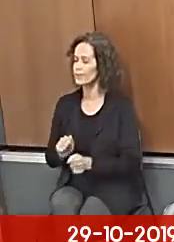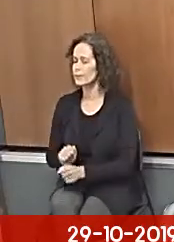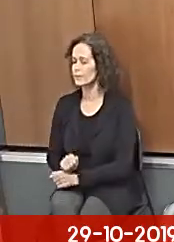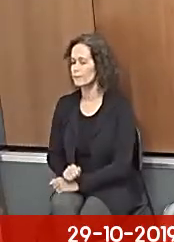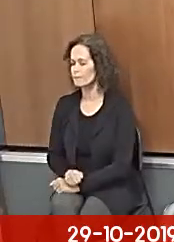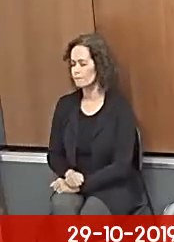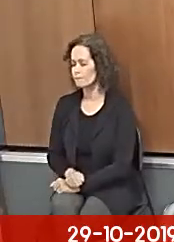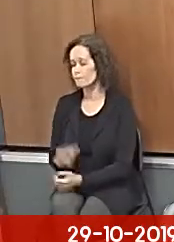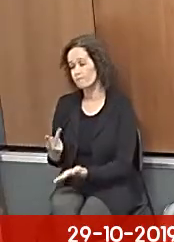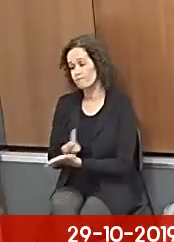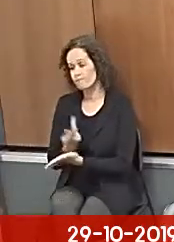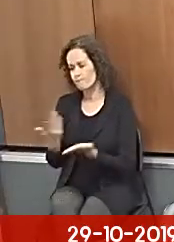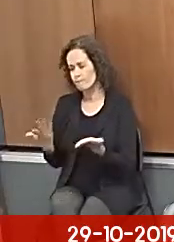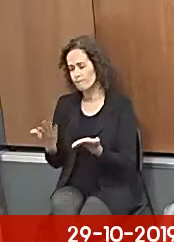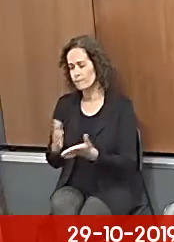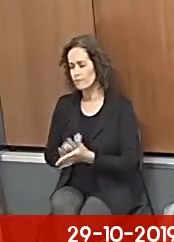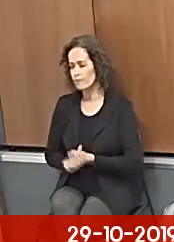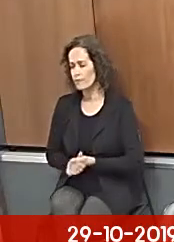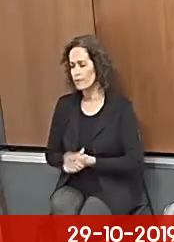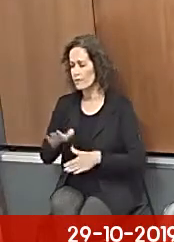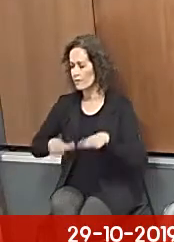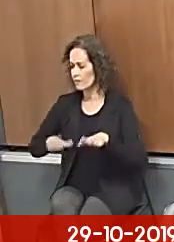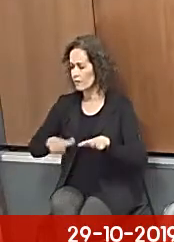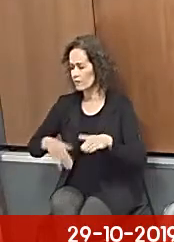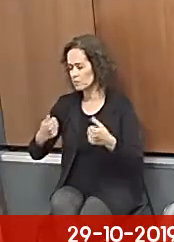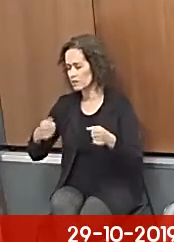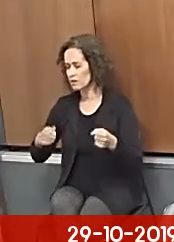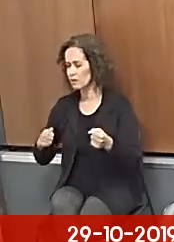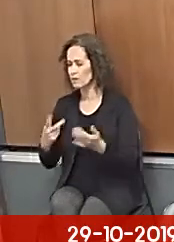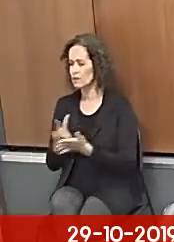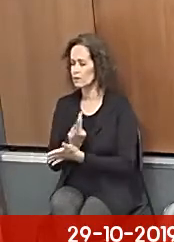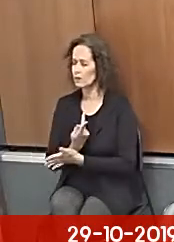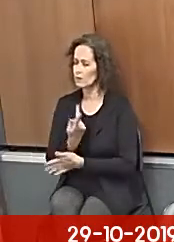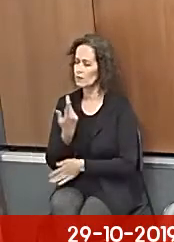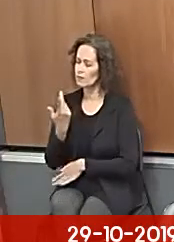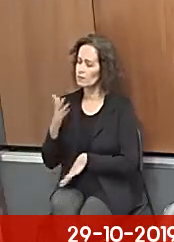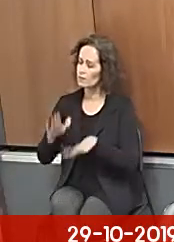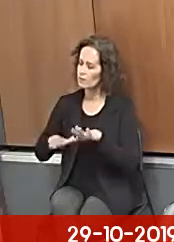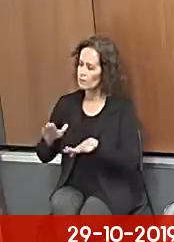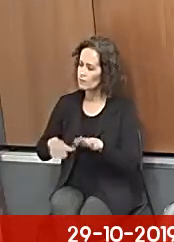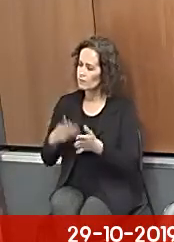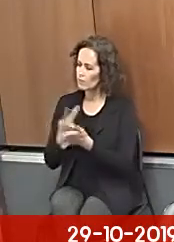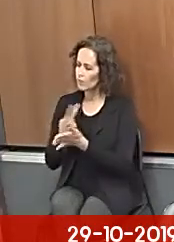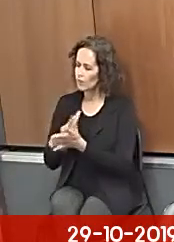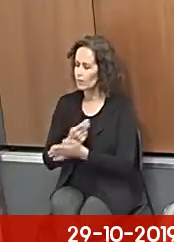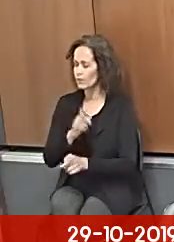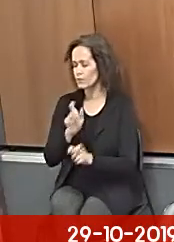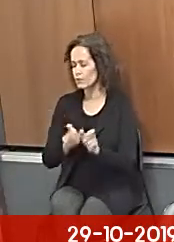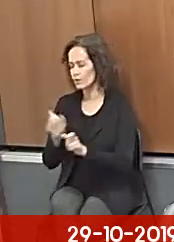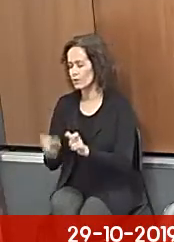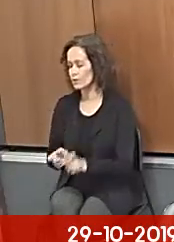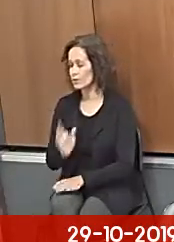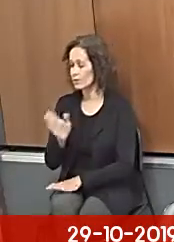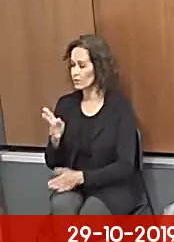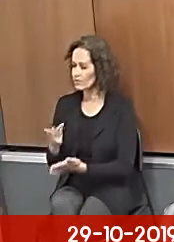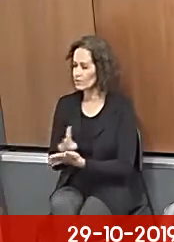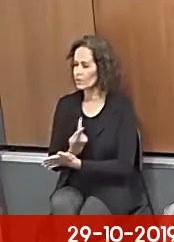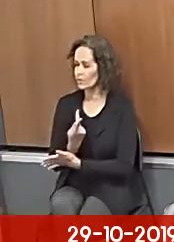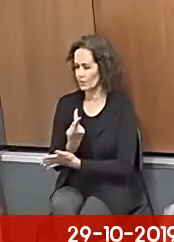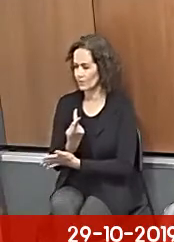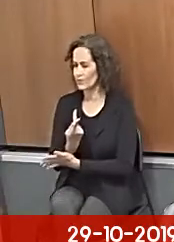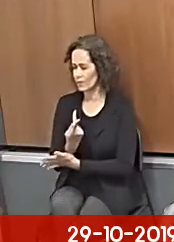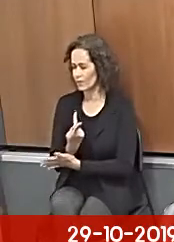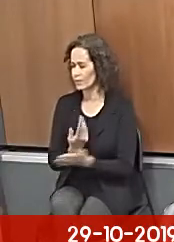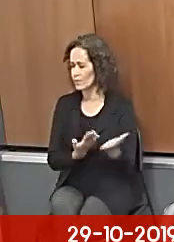mínima necessidade de acontecer, muitas vezes pela imprudência de pessoas, como aconteceu do garoto ali com